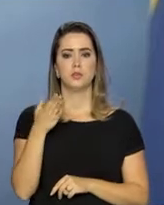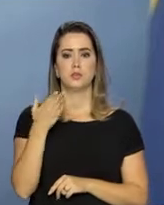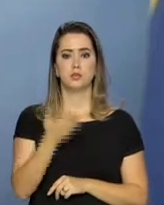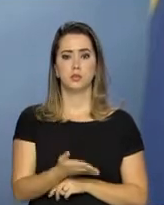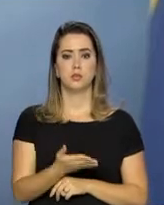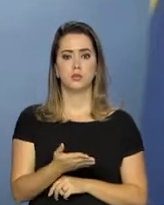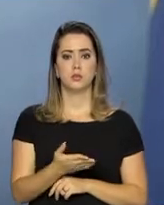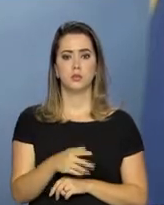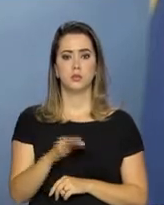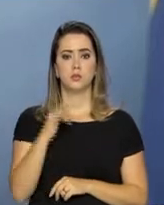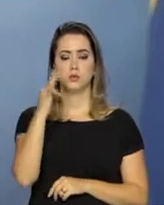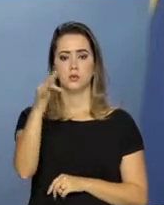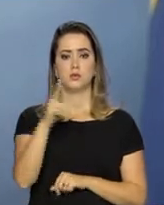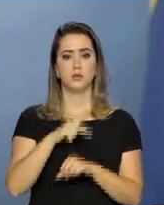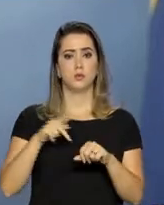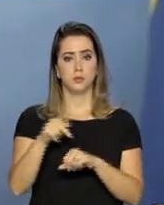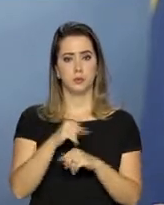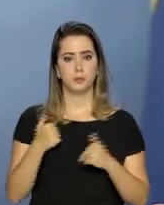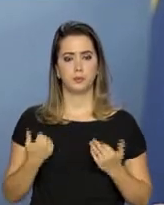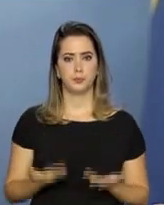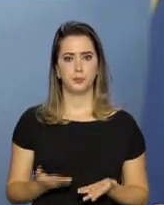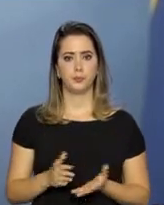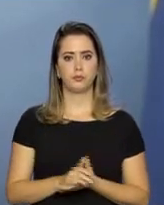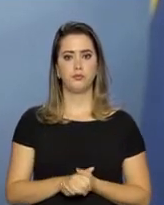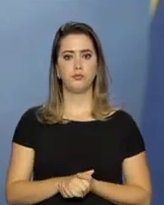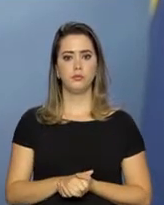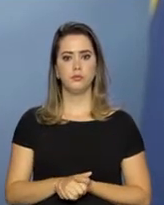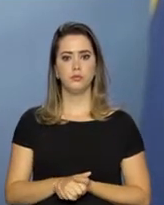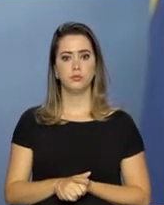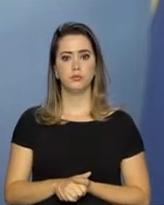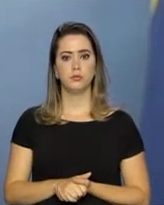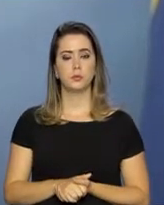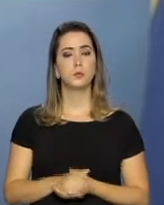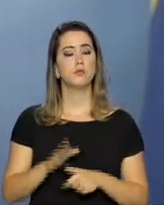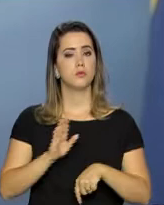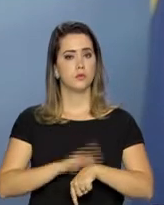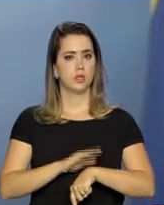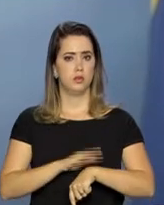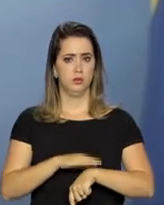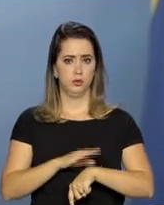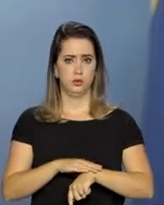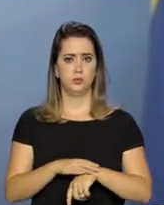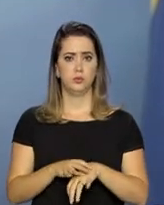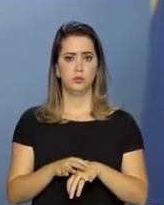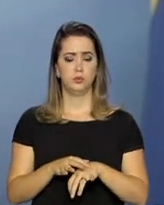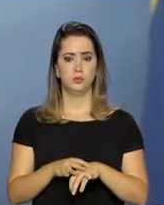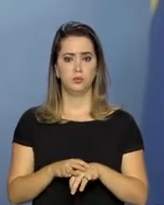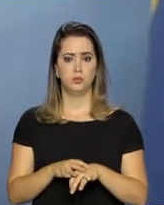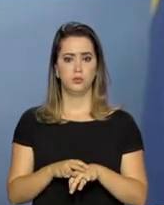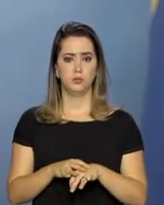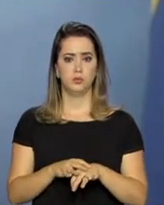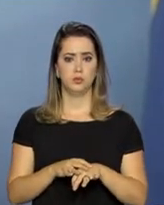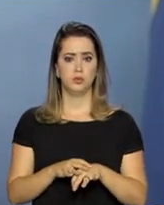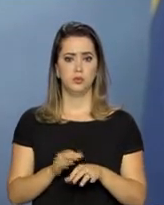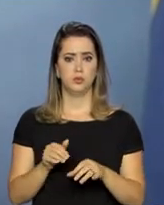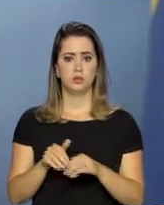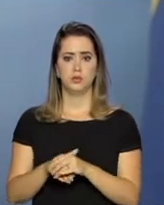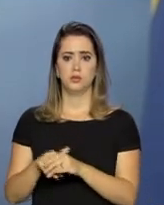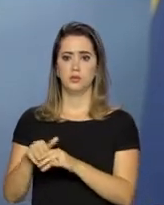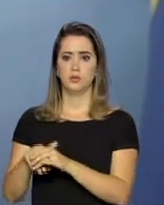para o futuro do país quando ela estiver para ser